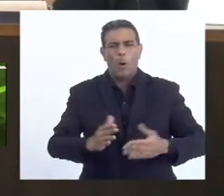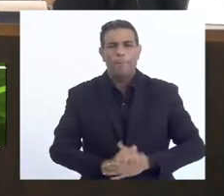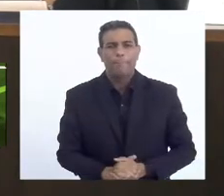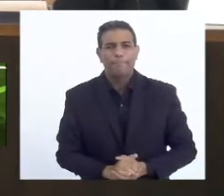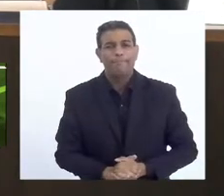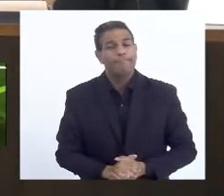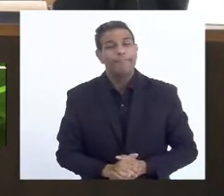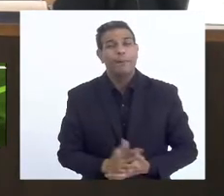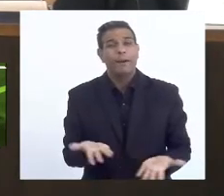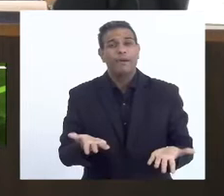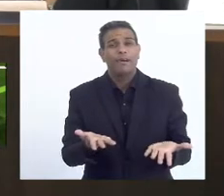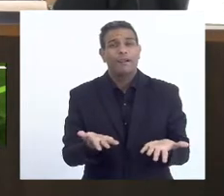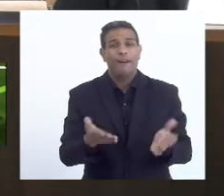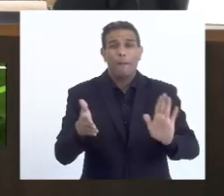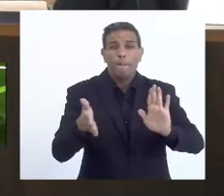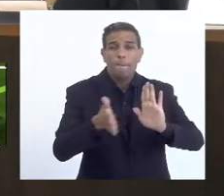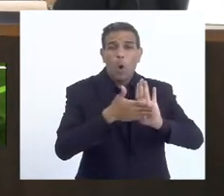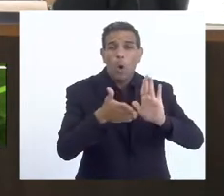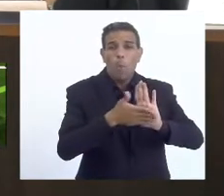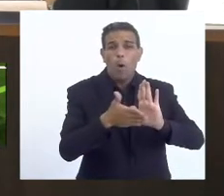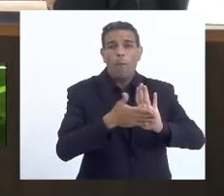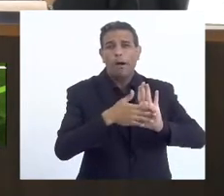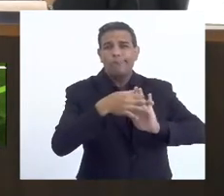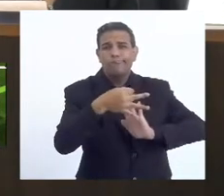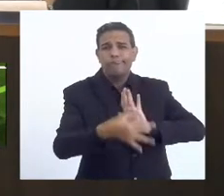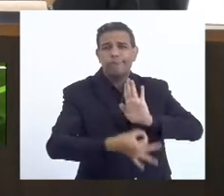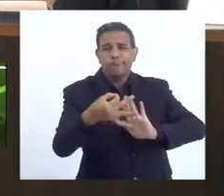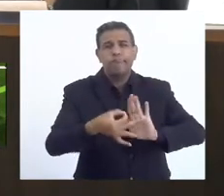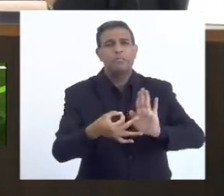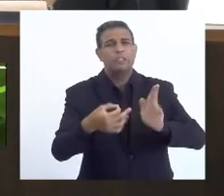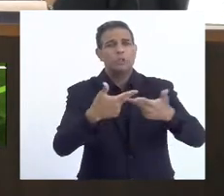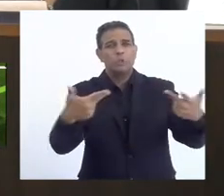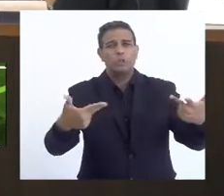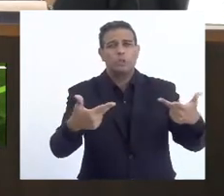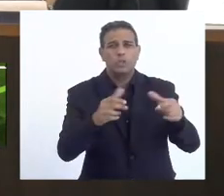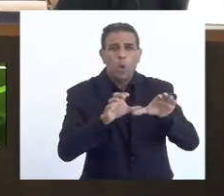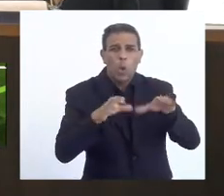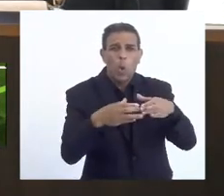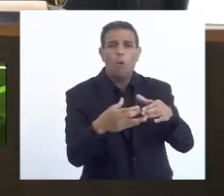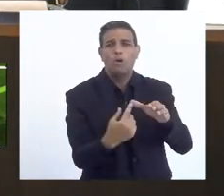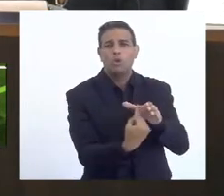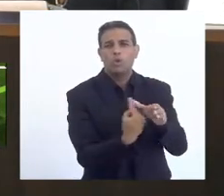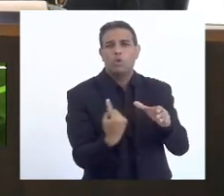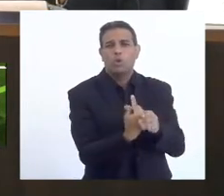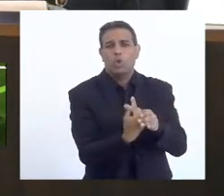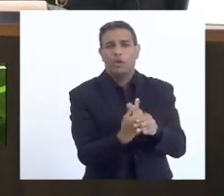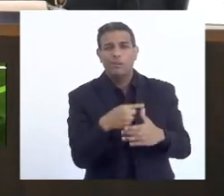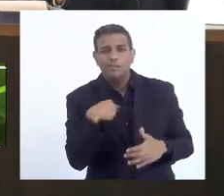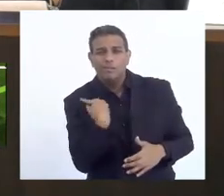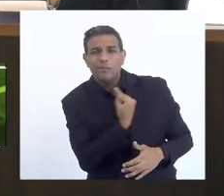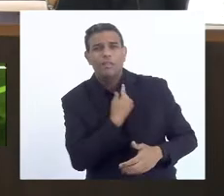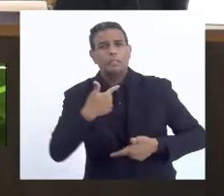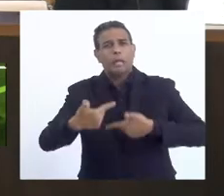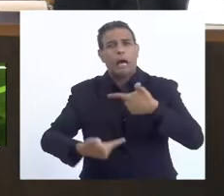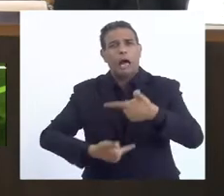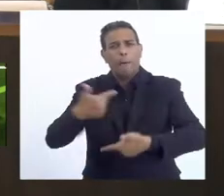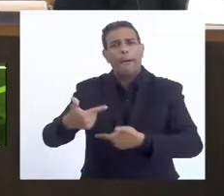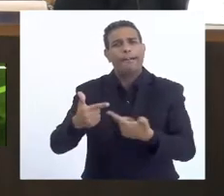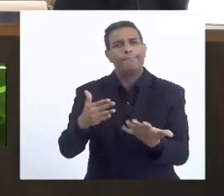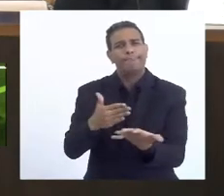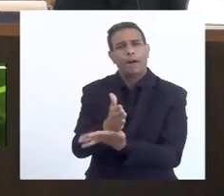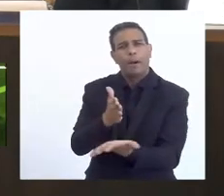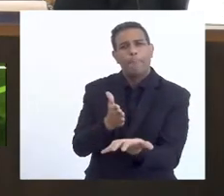queremos propor que não adianta trabalharmos isoladamente. Essa luta é uma luta que tem que ser